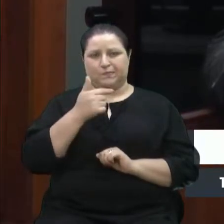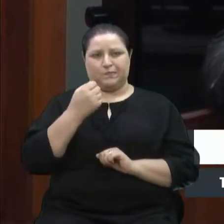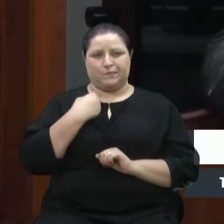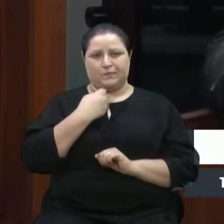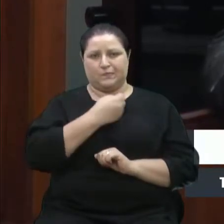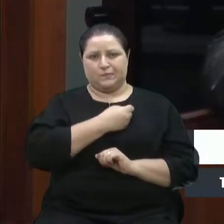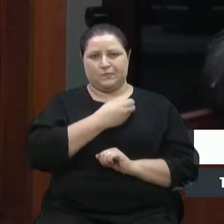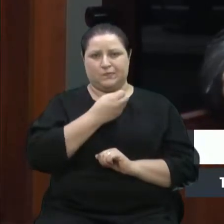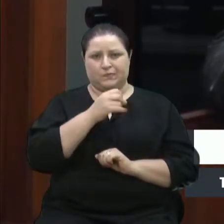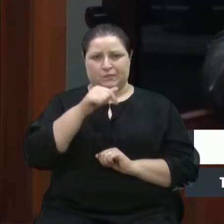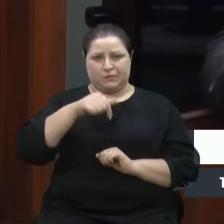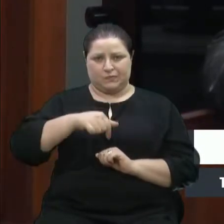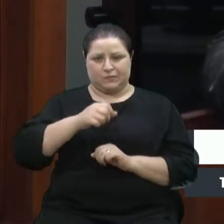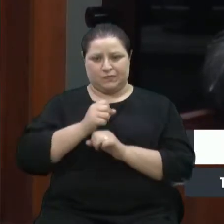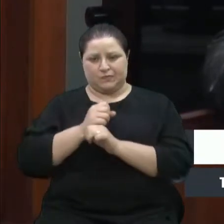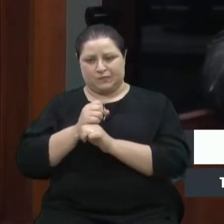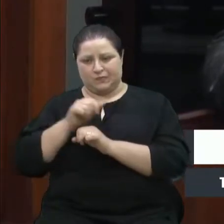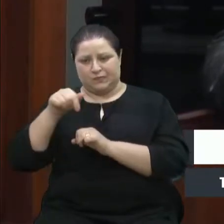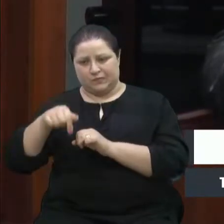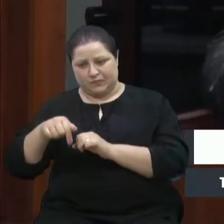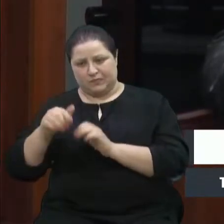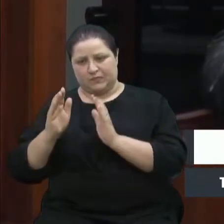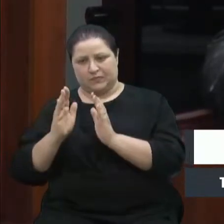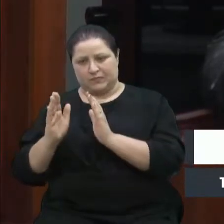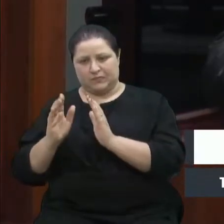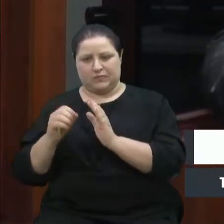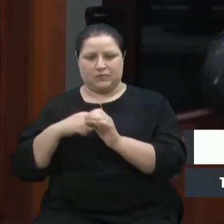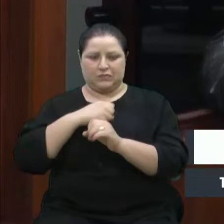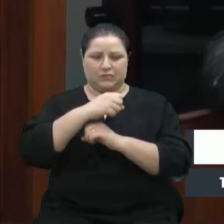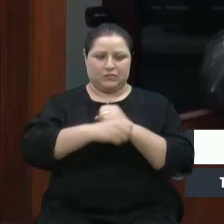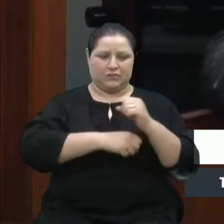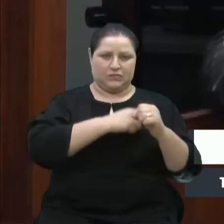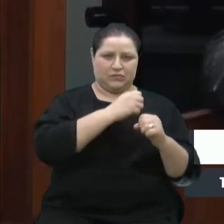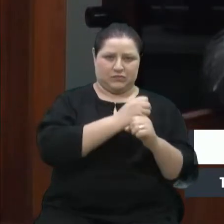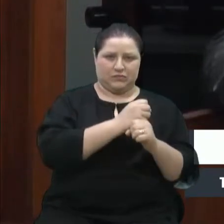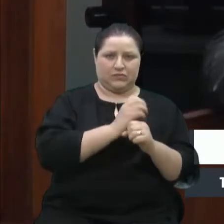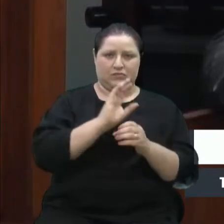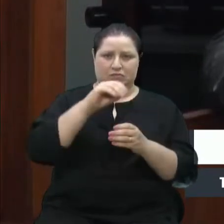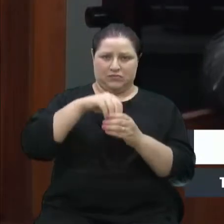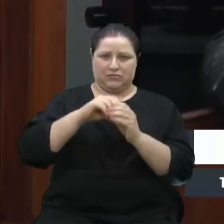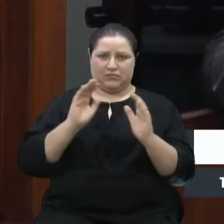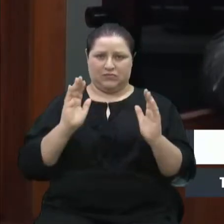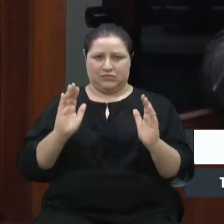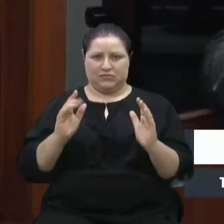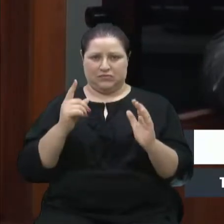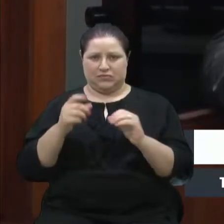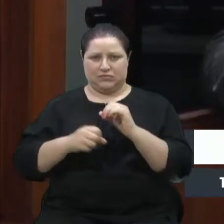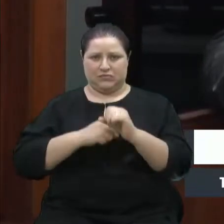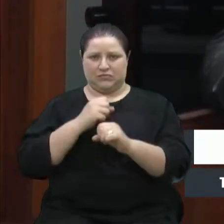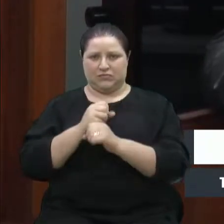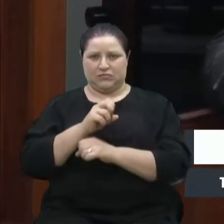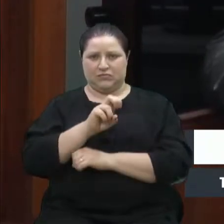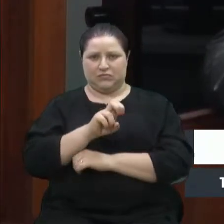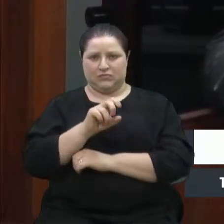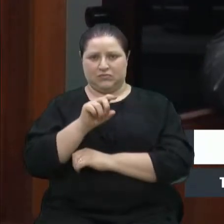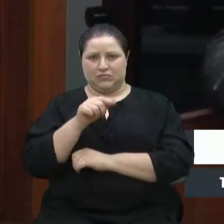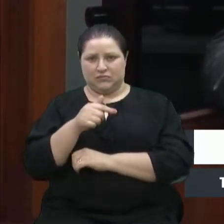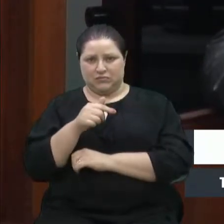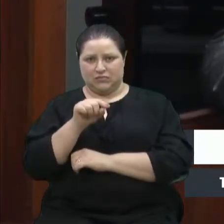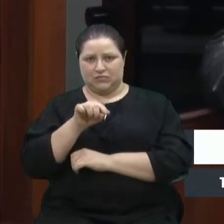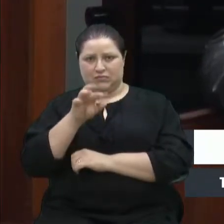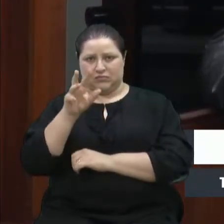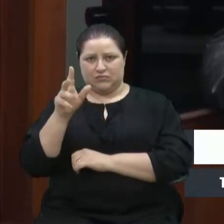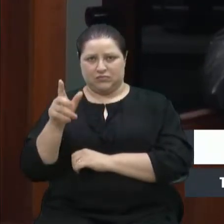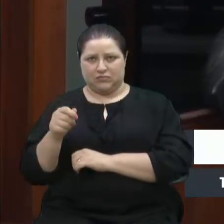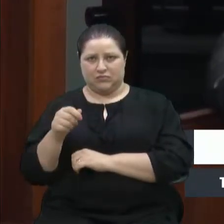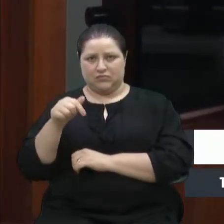entre esse ano e o ano que vem num ano dentro de um ano 57 milhões aí